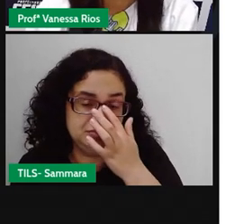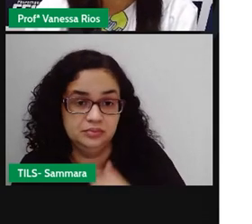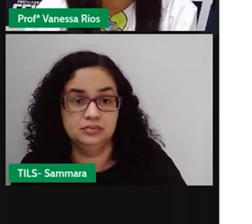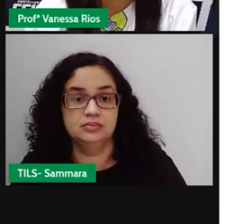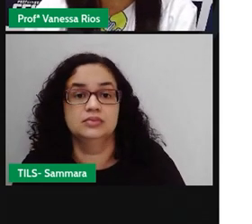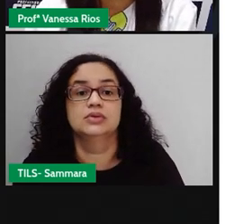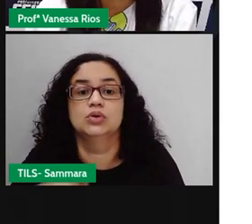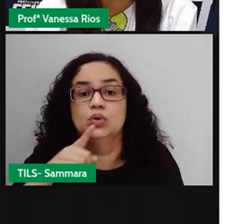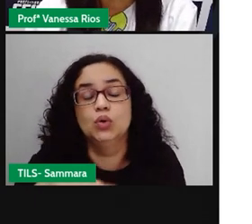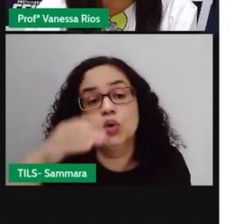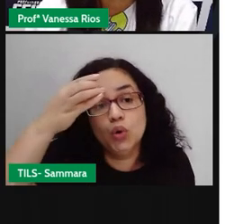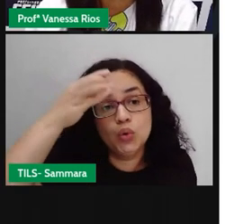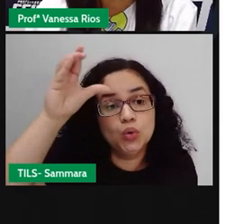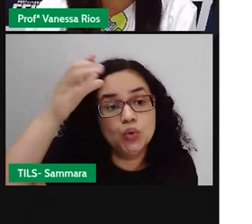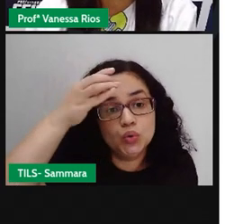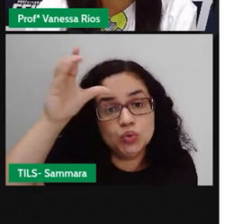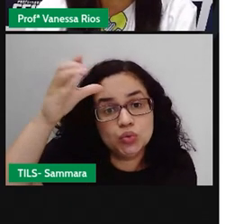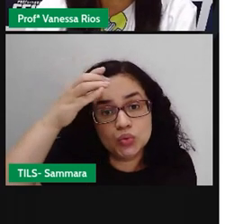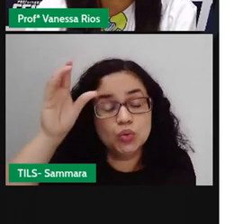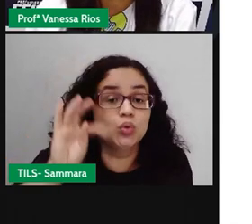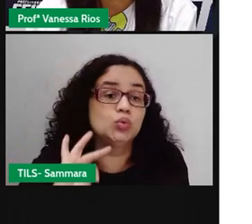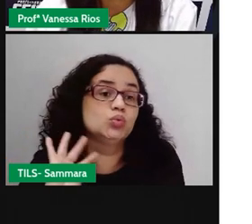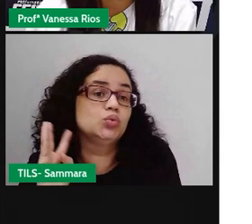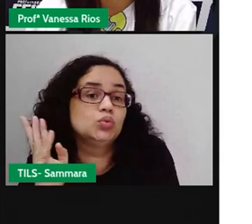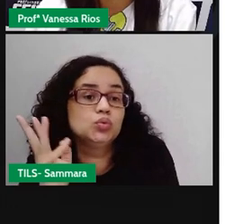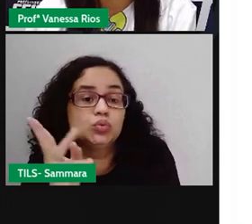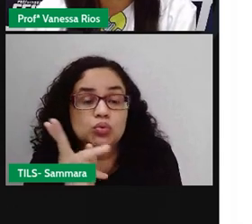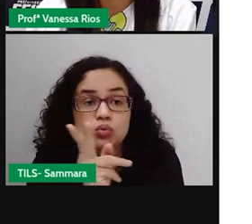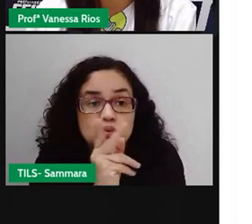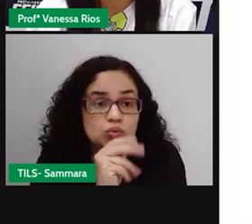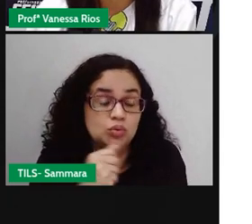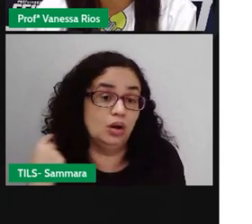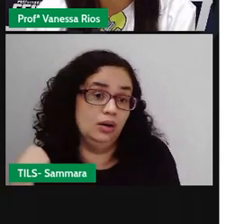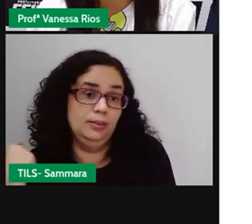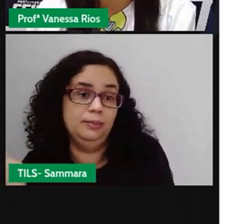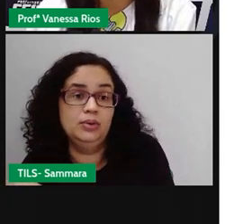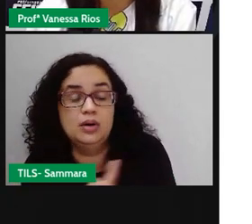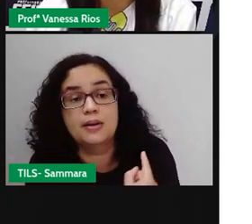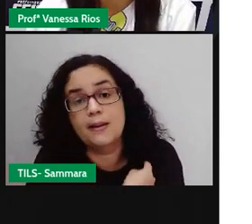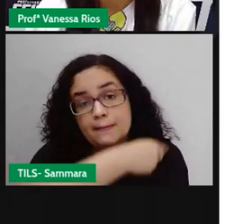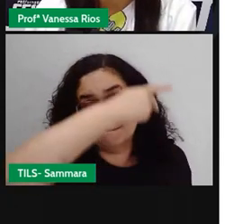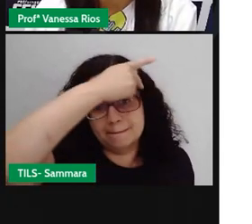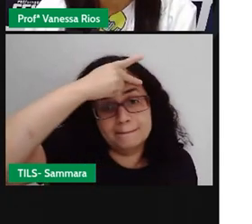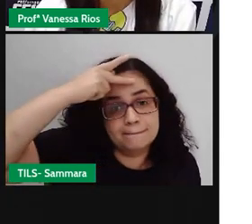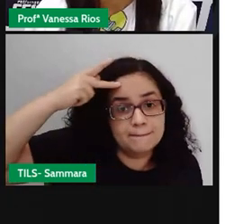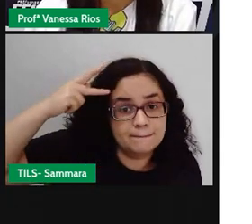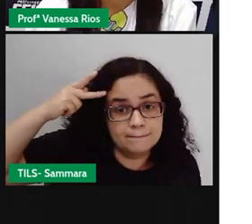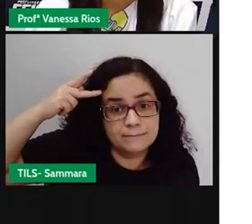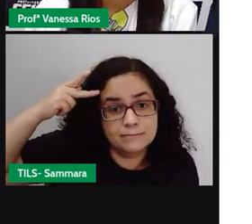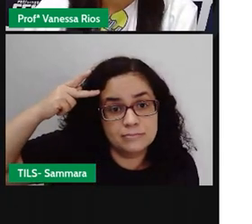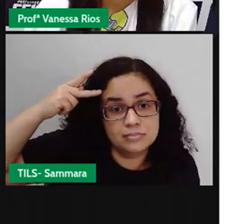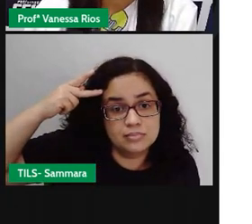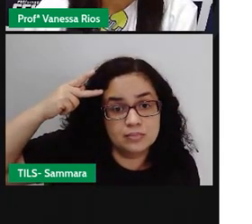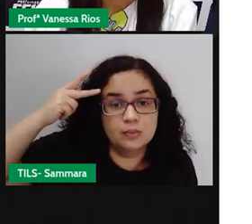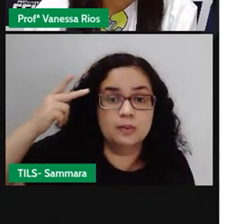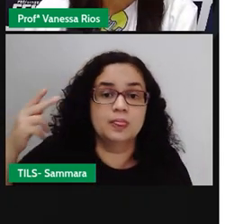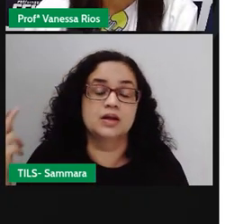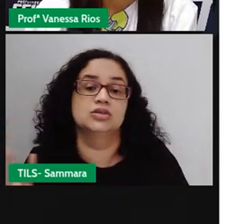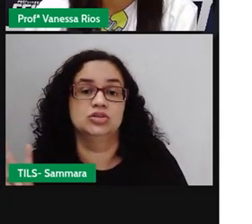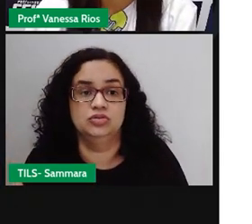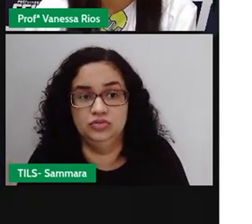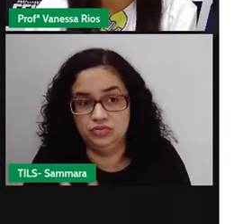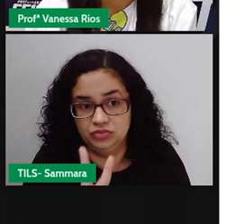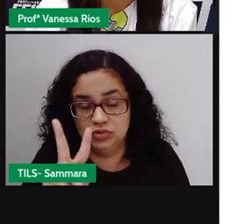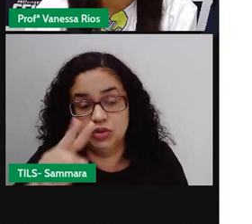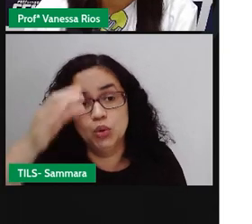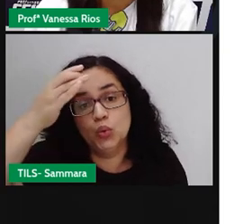Então, patrimônio cultural é tudo que é produzido por nós, por seres humanos, e demonstra valor da